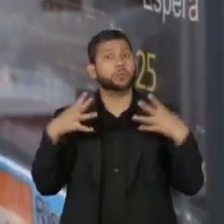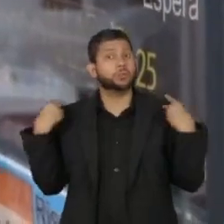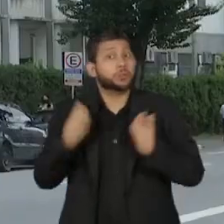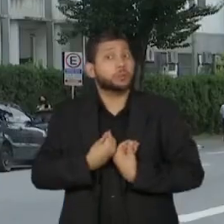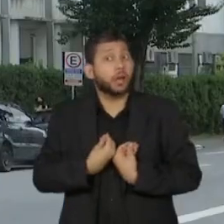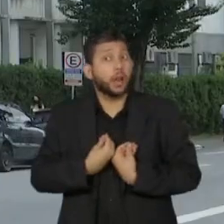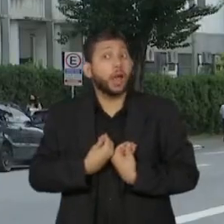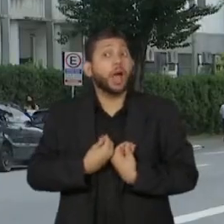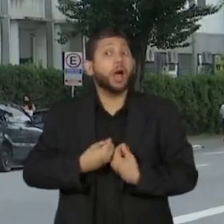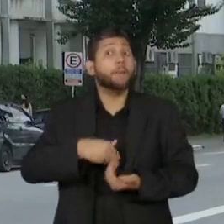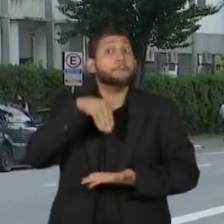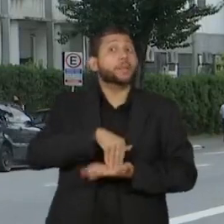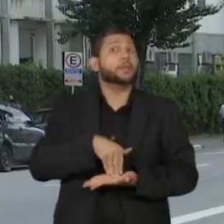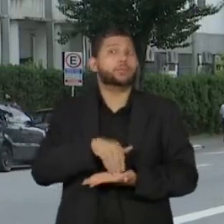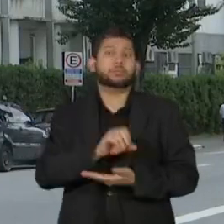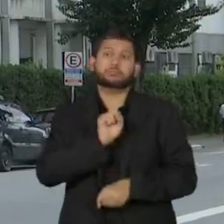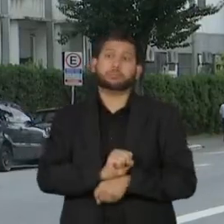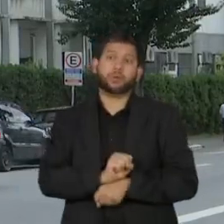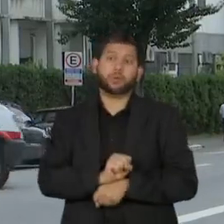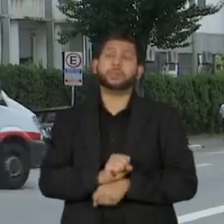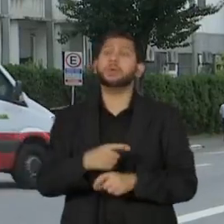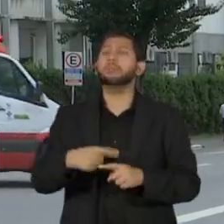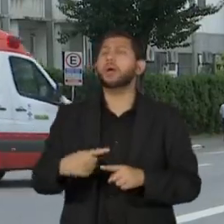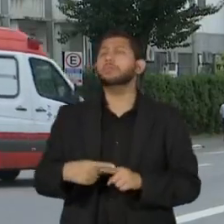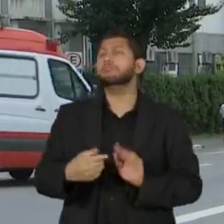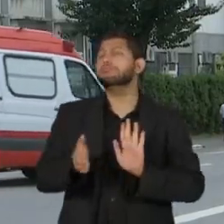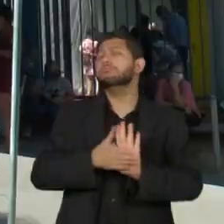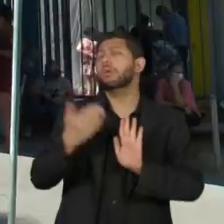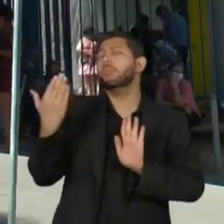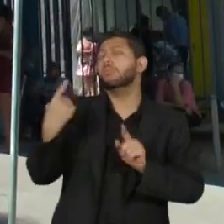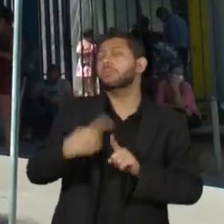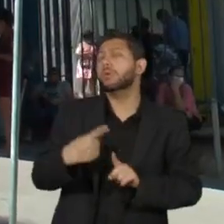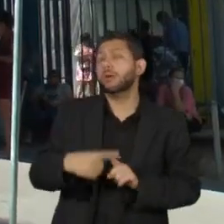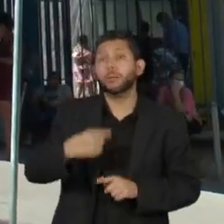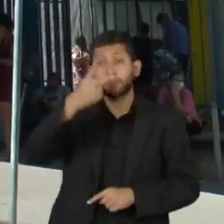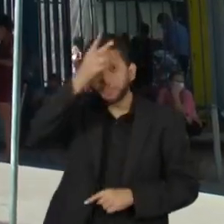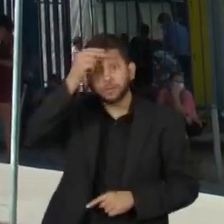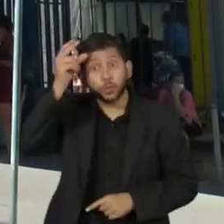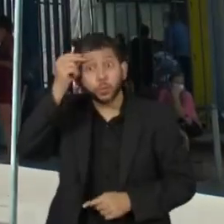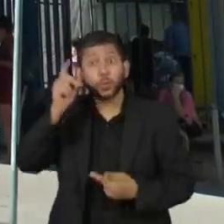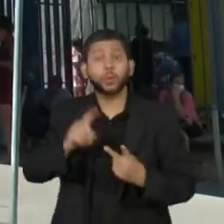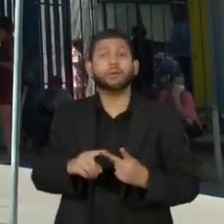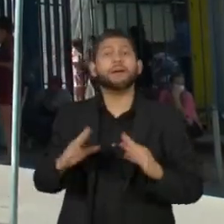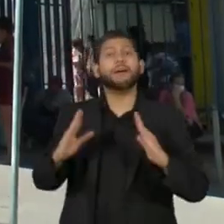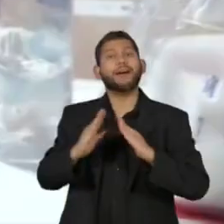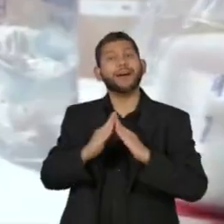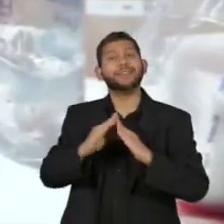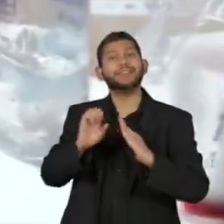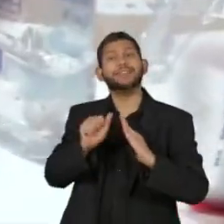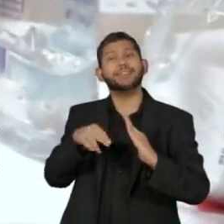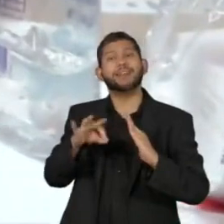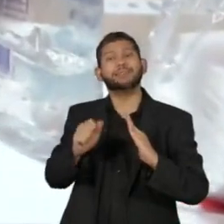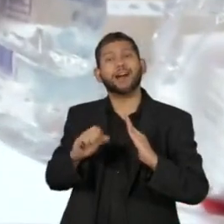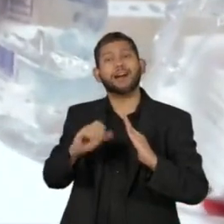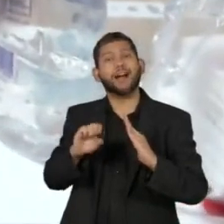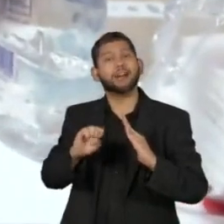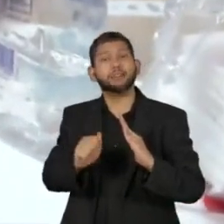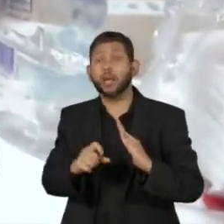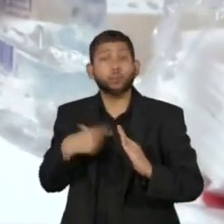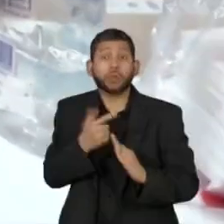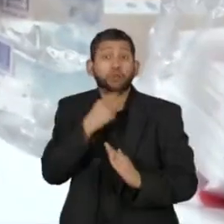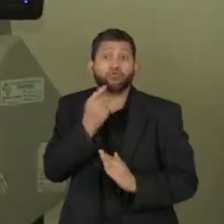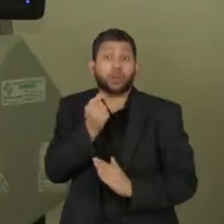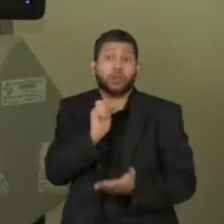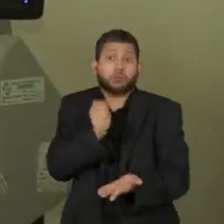suspendeu o piso a justificativa prefeituras e santas casas não teriam dinheiro para custear os